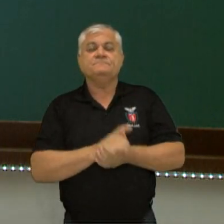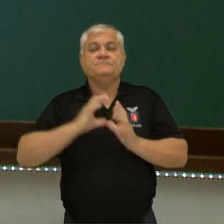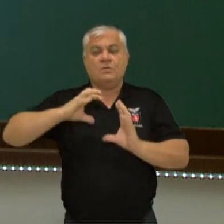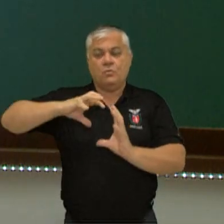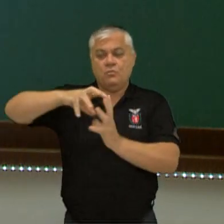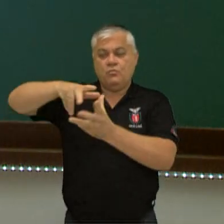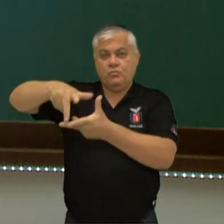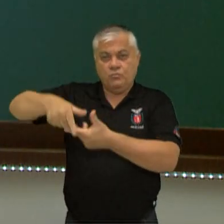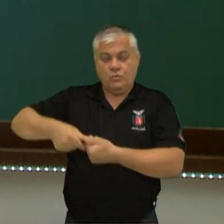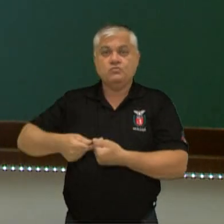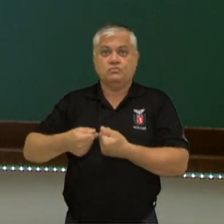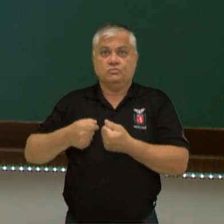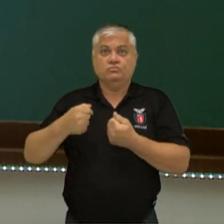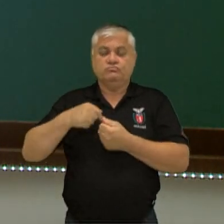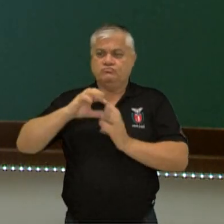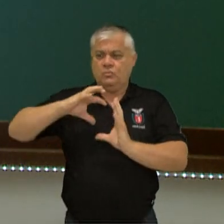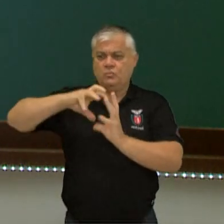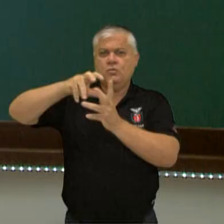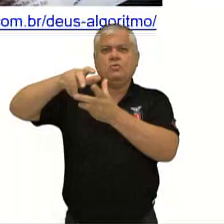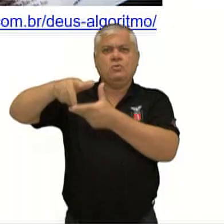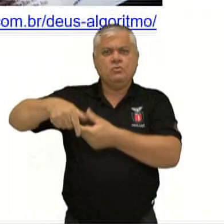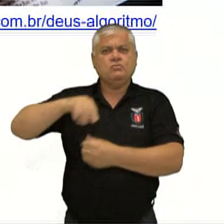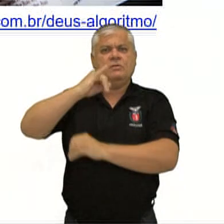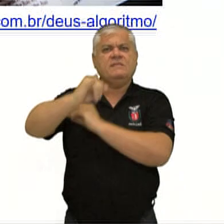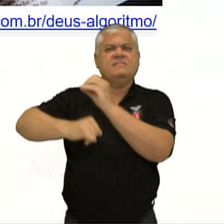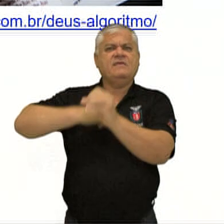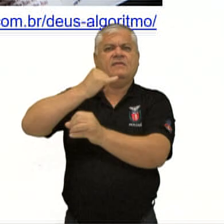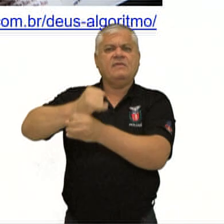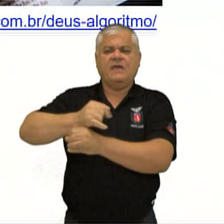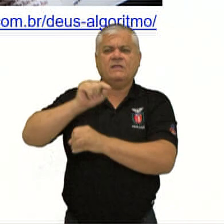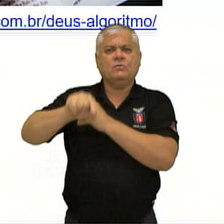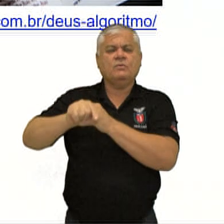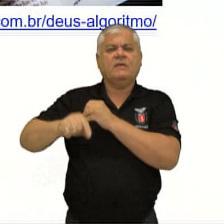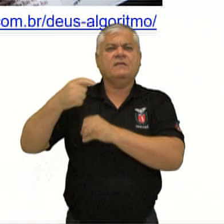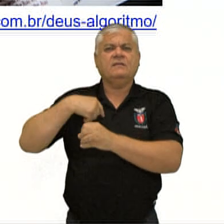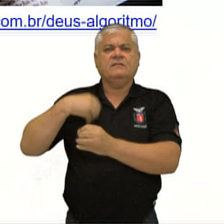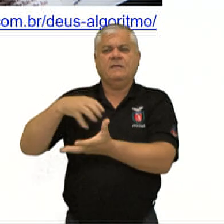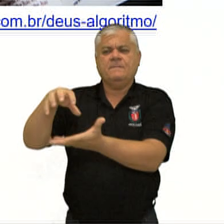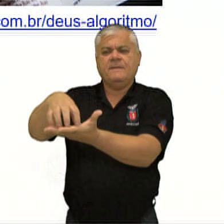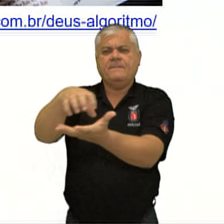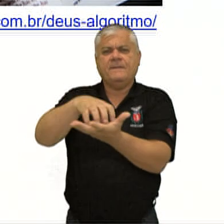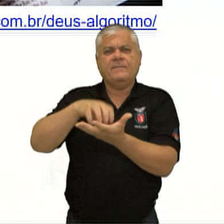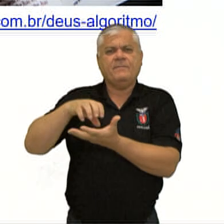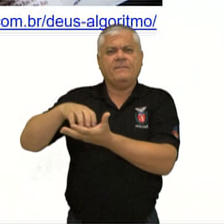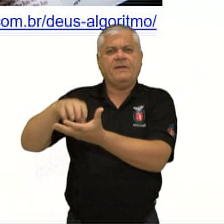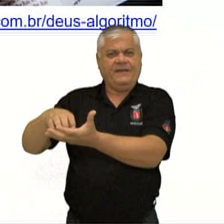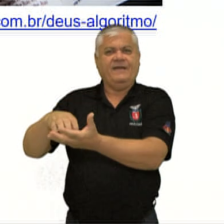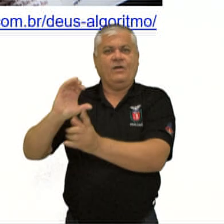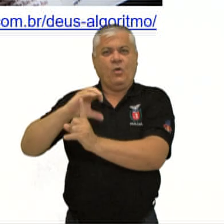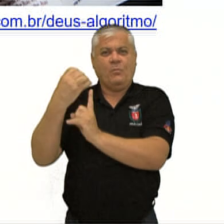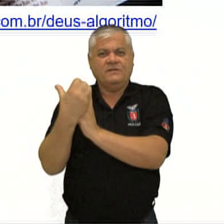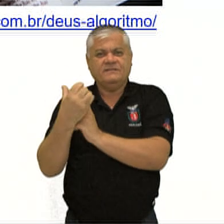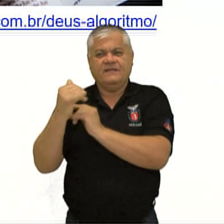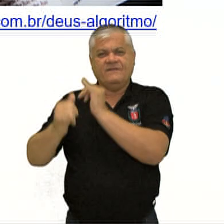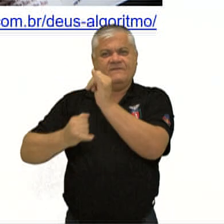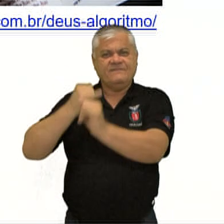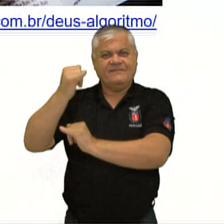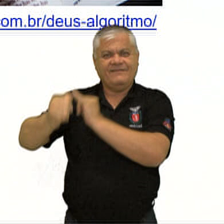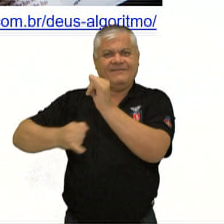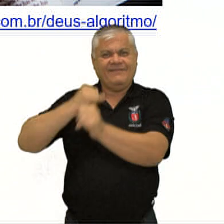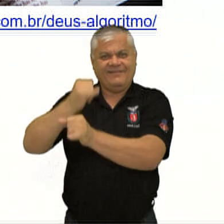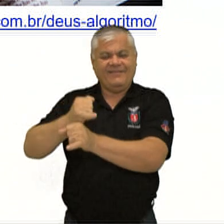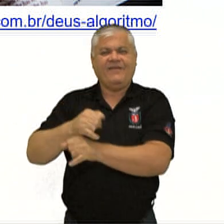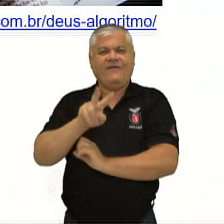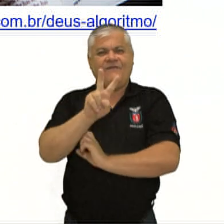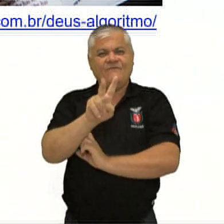mundo virtual, onde tem as comunidades virtuais, cada vez mais as pessoas têm se utilizado para